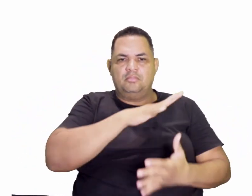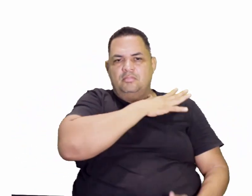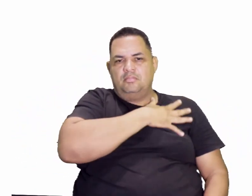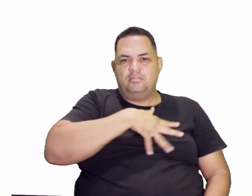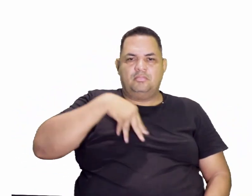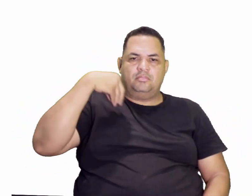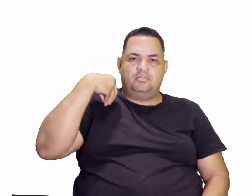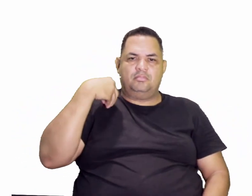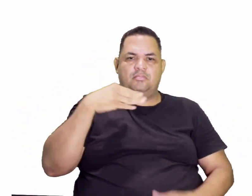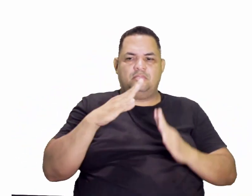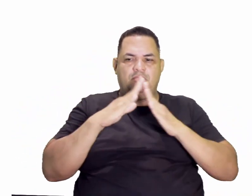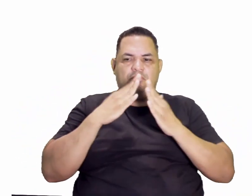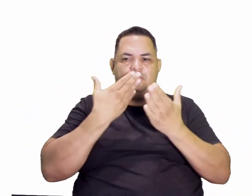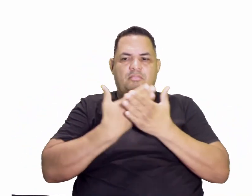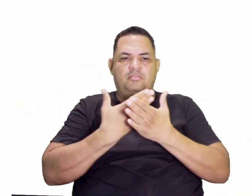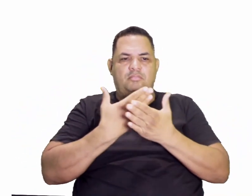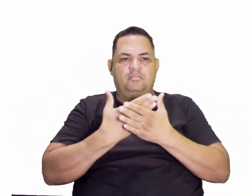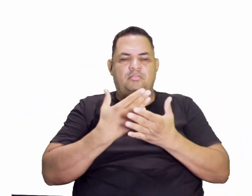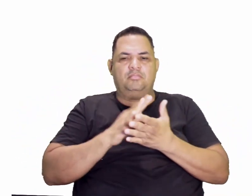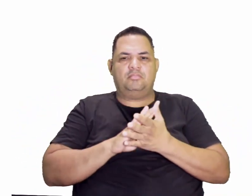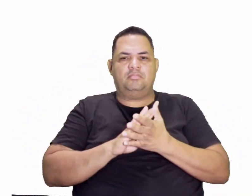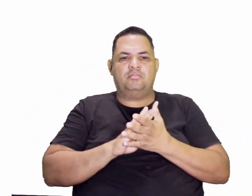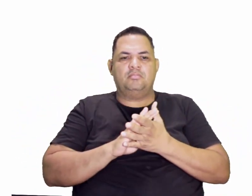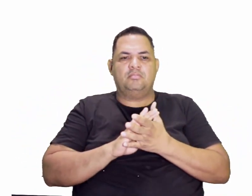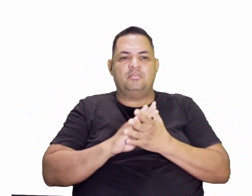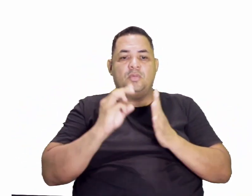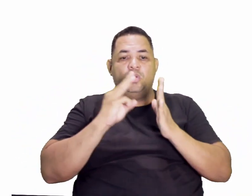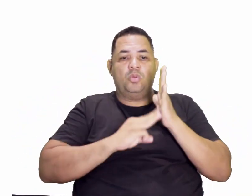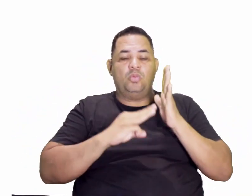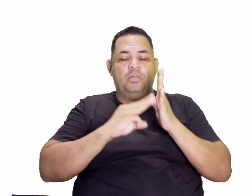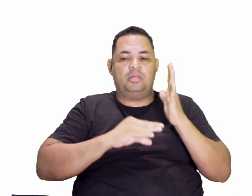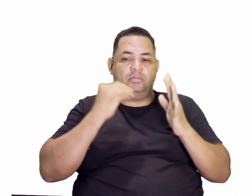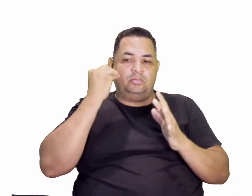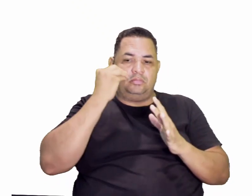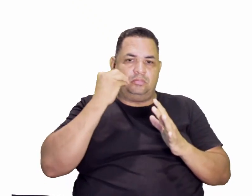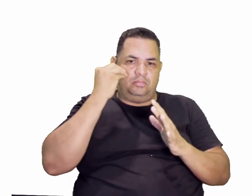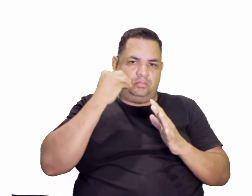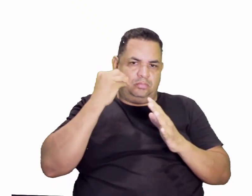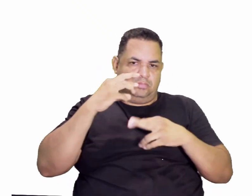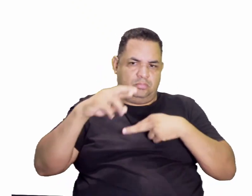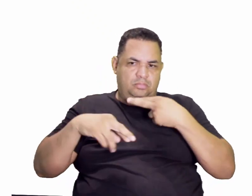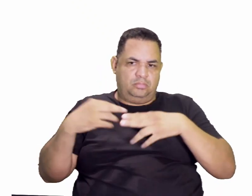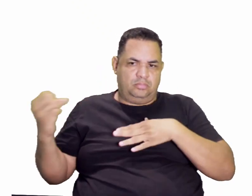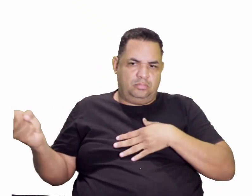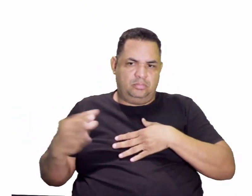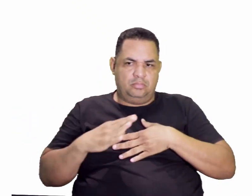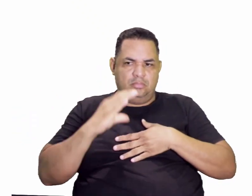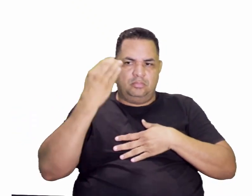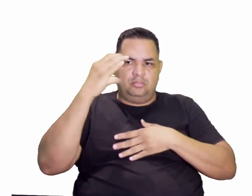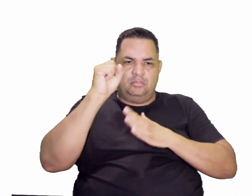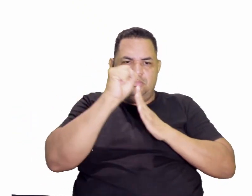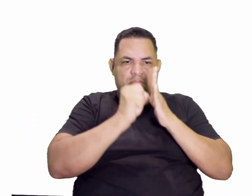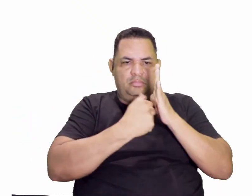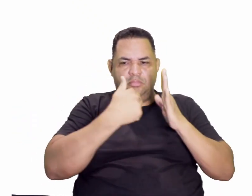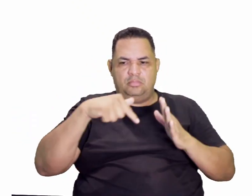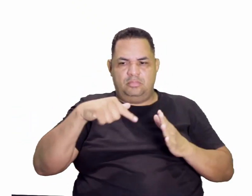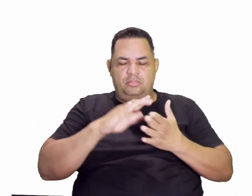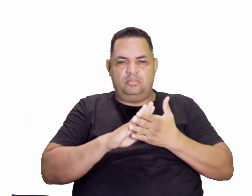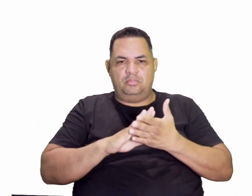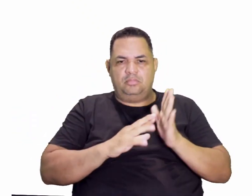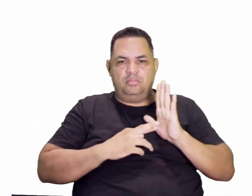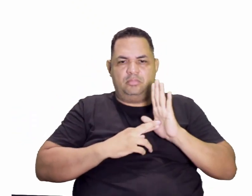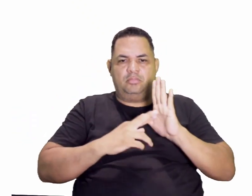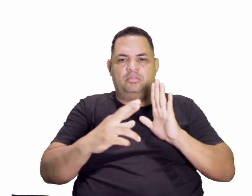Com o método experimental, o renascimento das ciências no século XVII representou uma